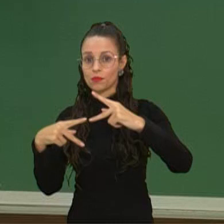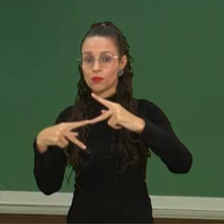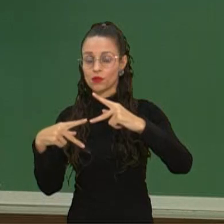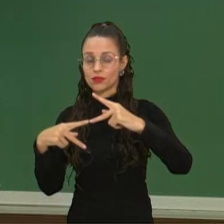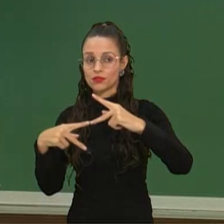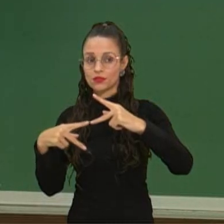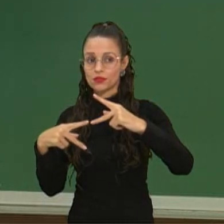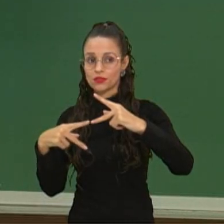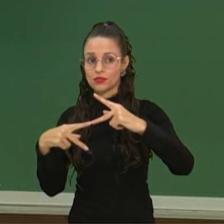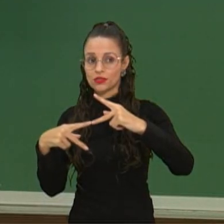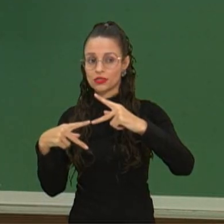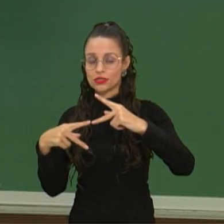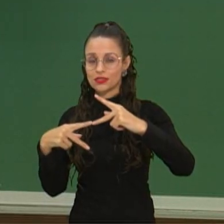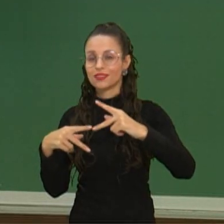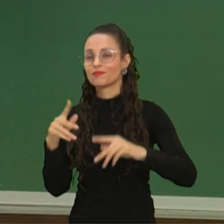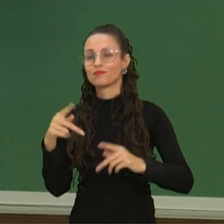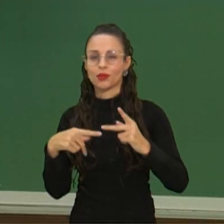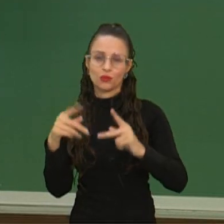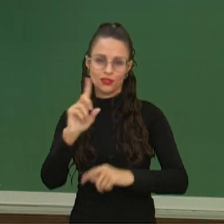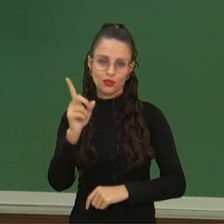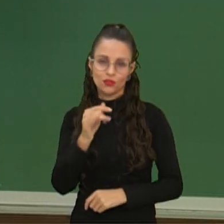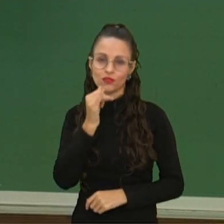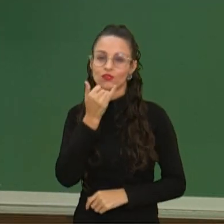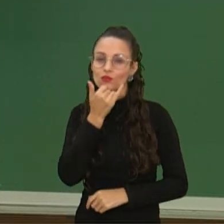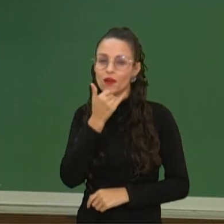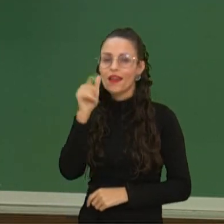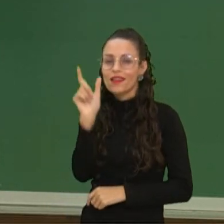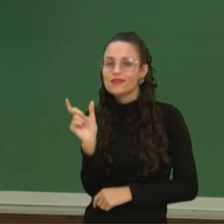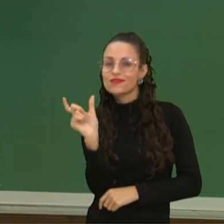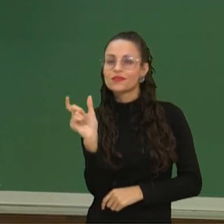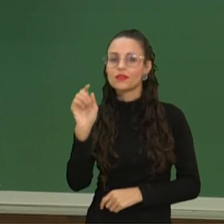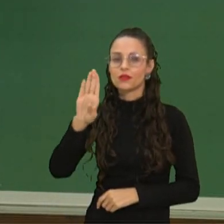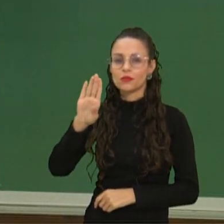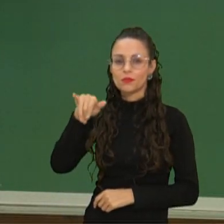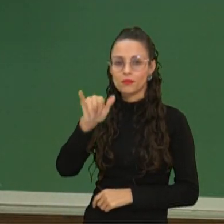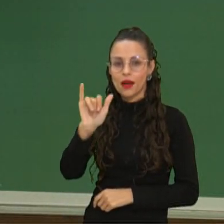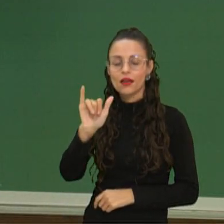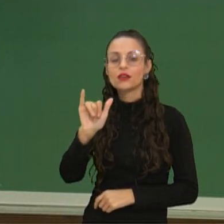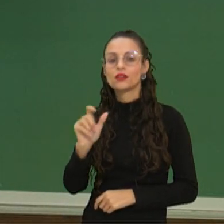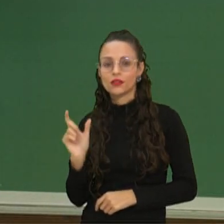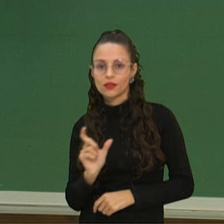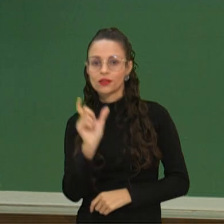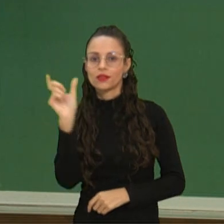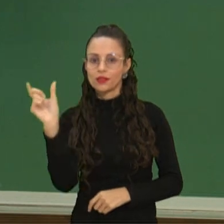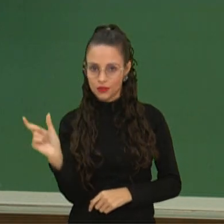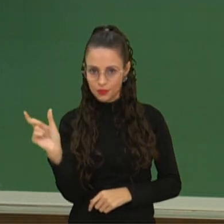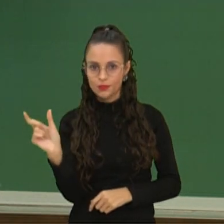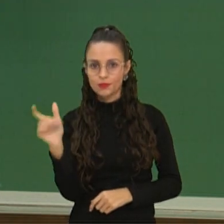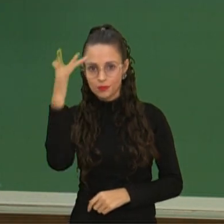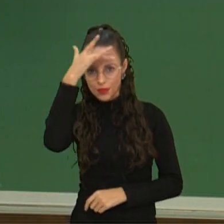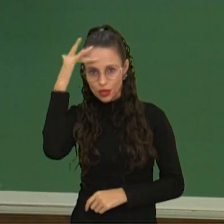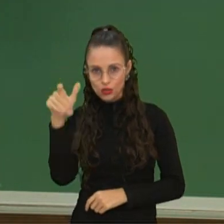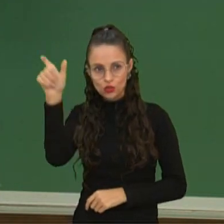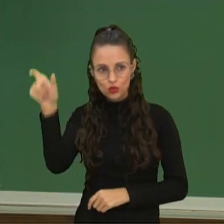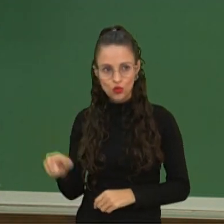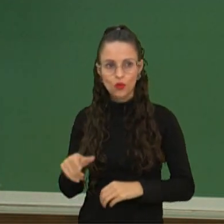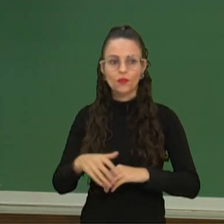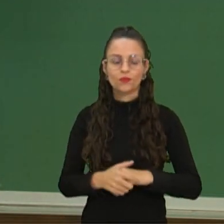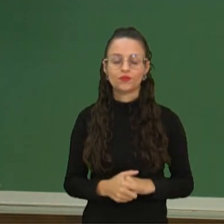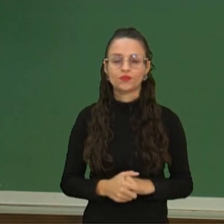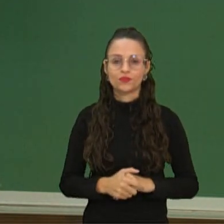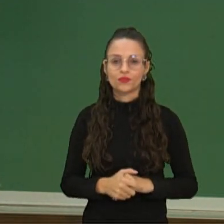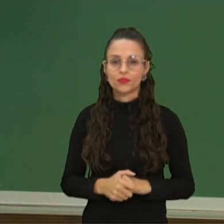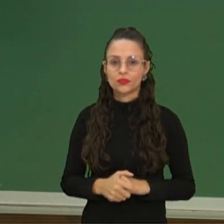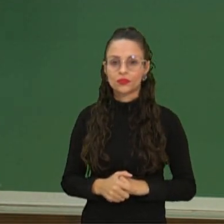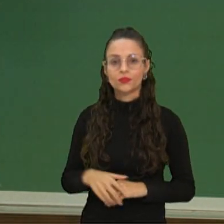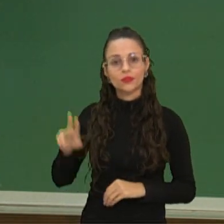preposição não, né? Da partícula apassivadora by, e aí você coloca a pessoa então. Então, mistakes are made